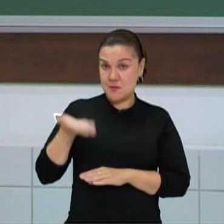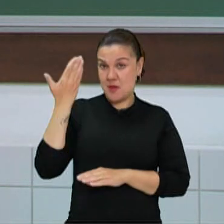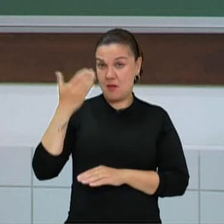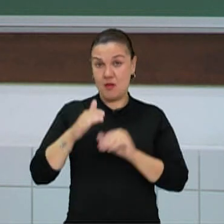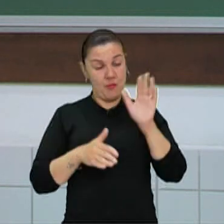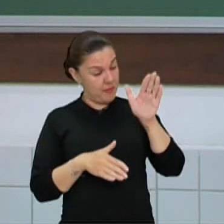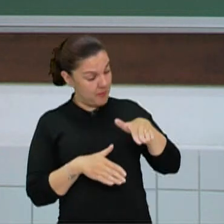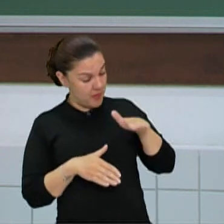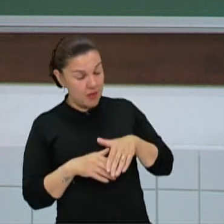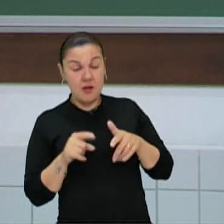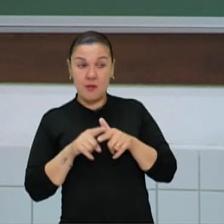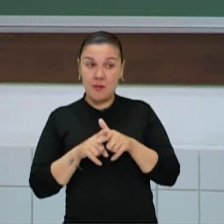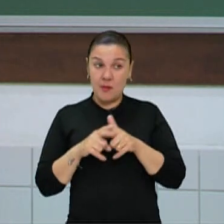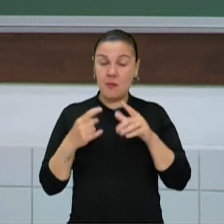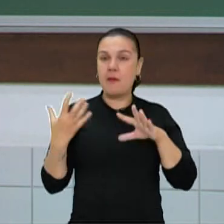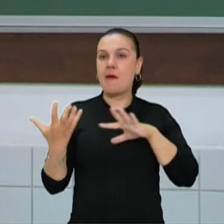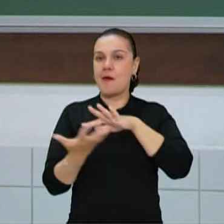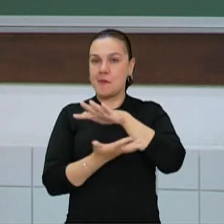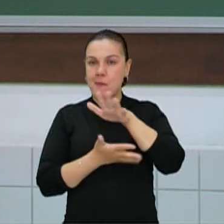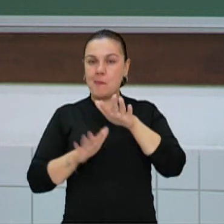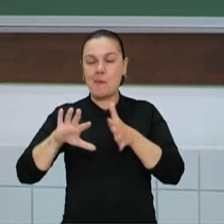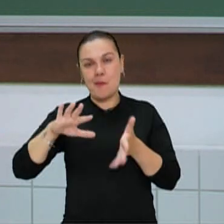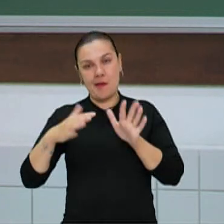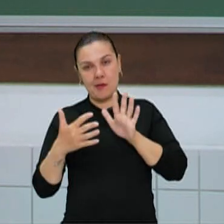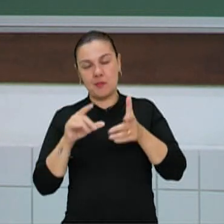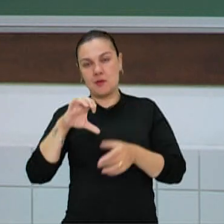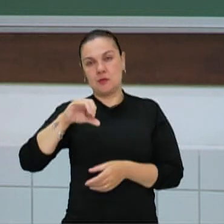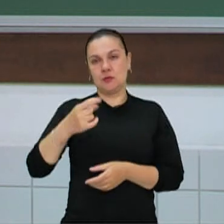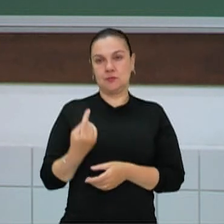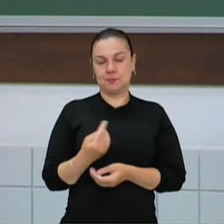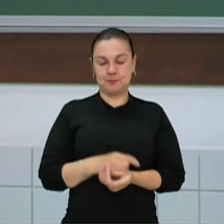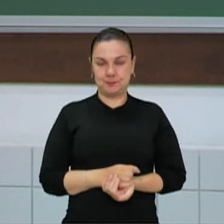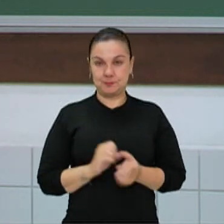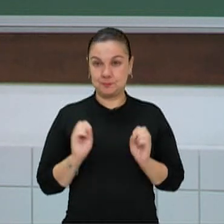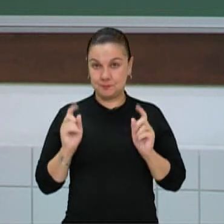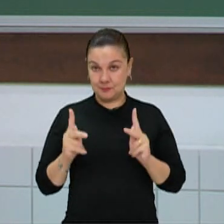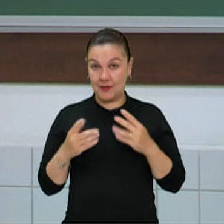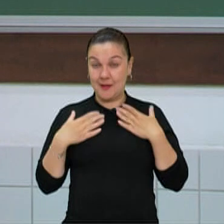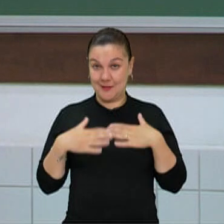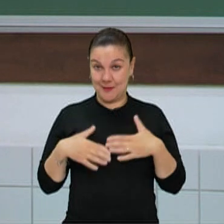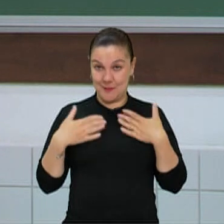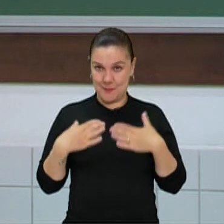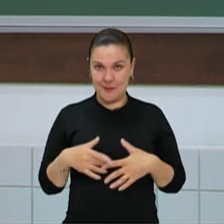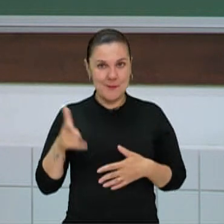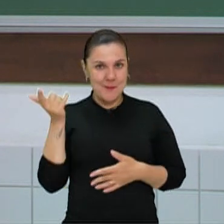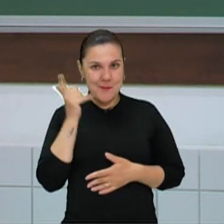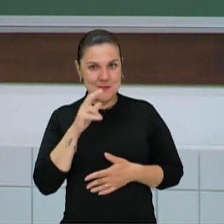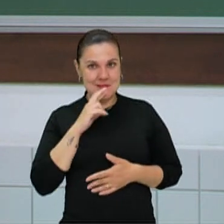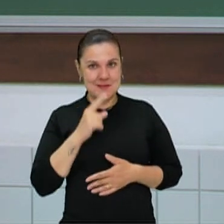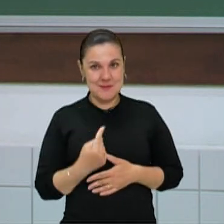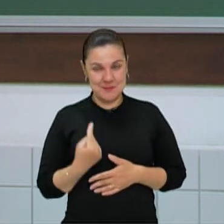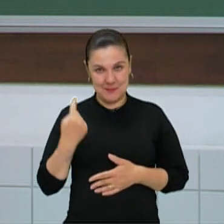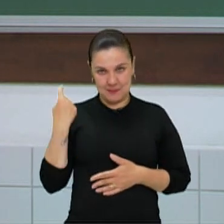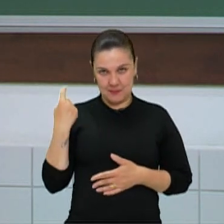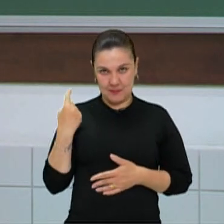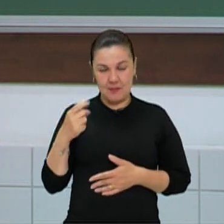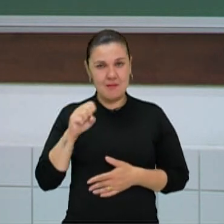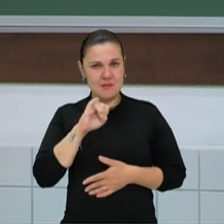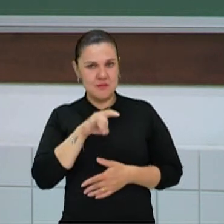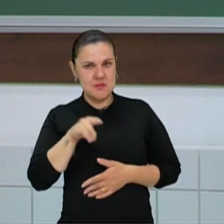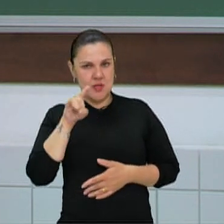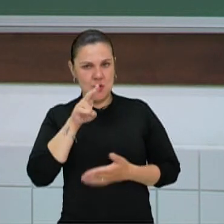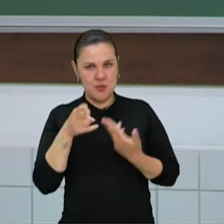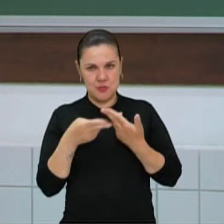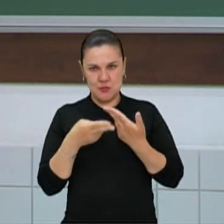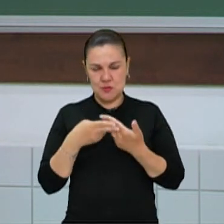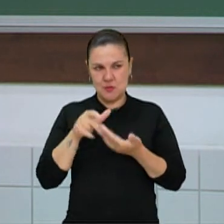tem jogo que foi menor. Mas girou em torno de 91 pontos. Tranquilo? Conseguiram fazer? Se você usou a calculadora, você